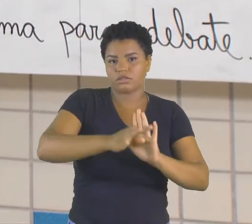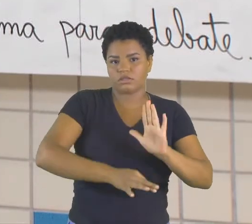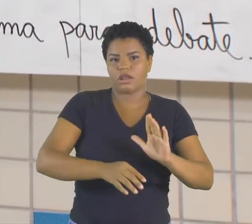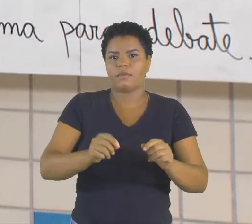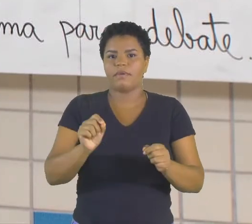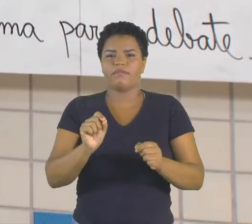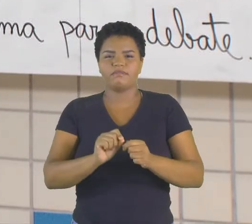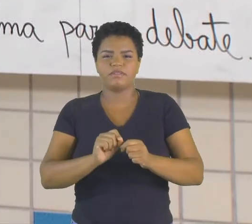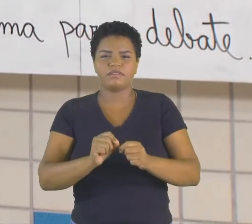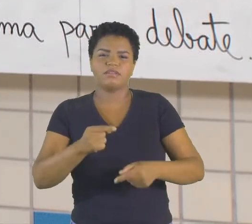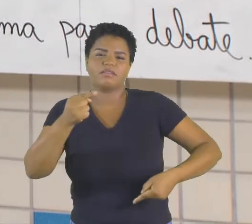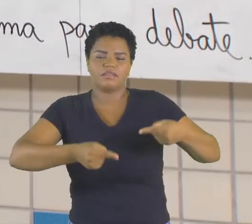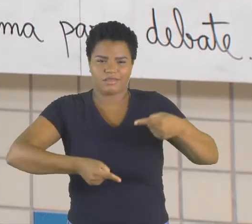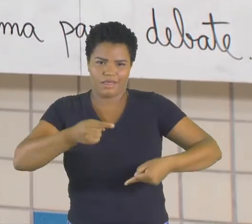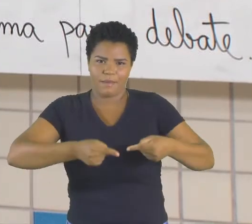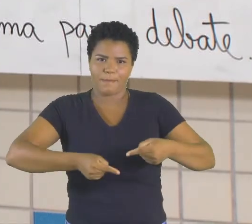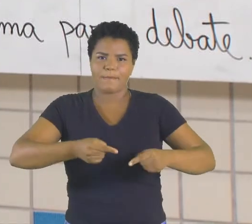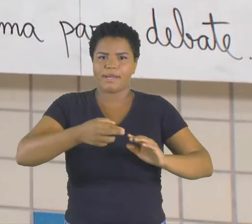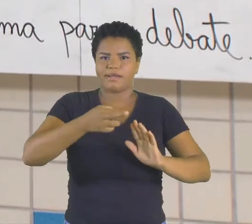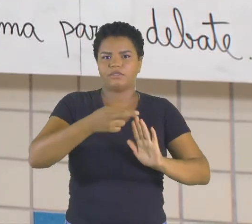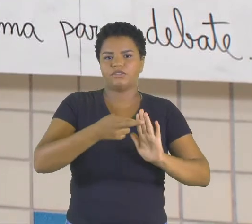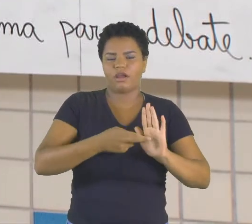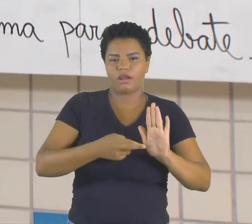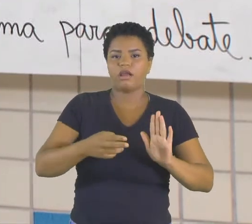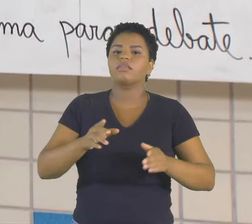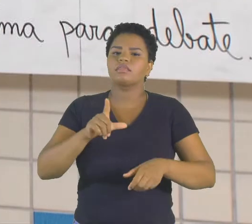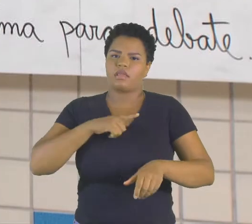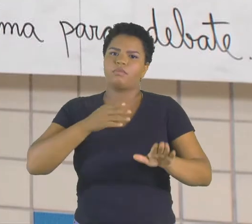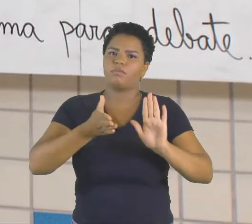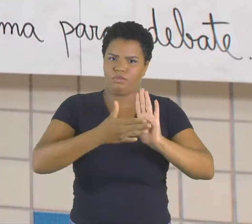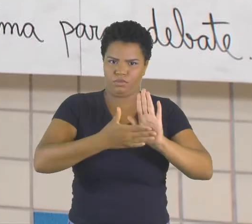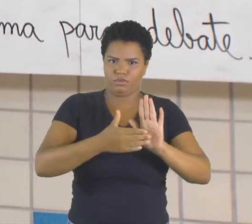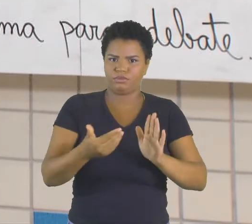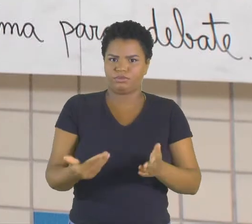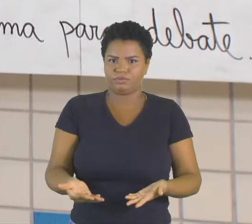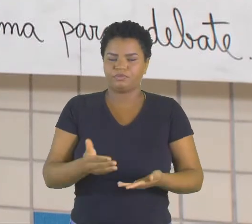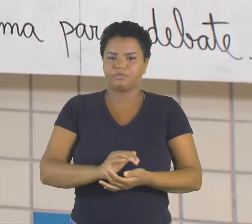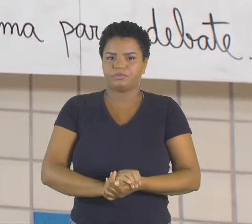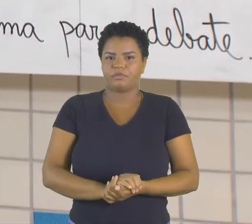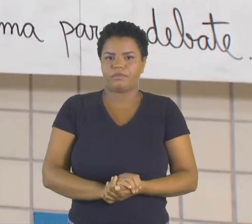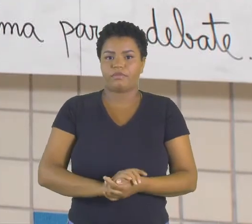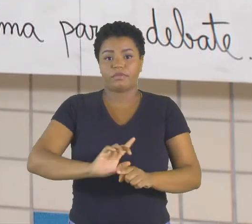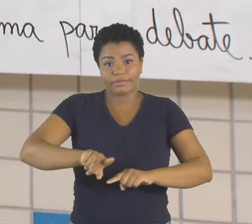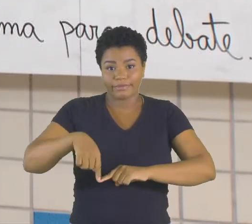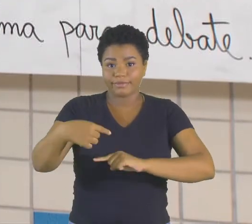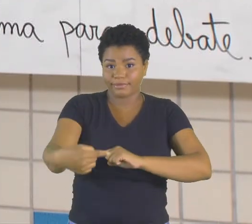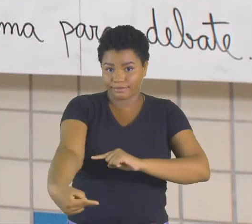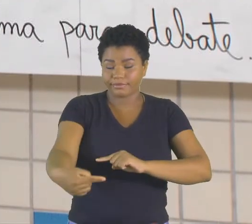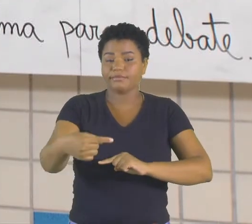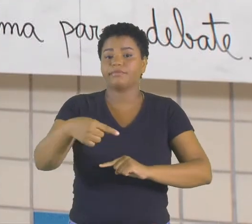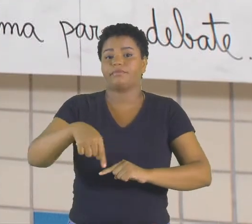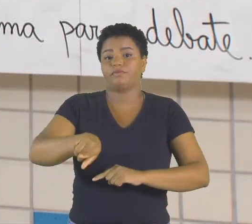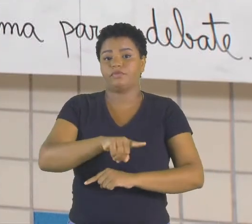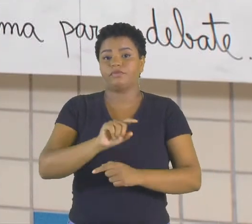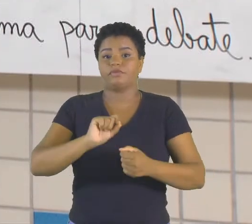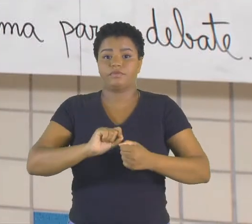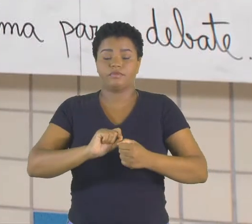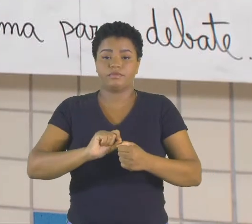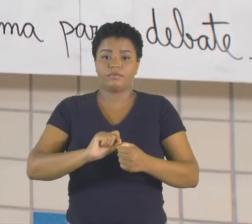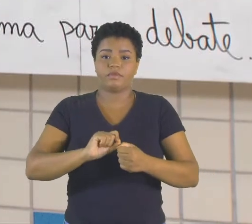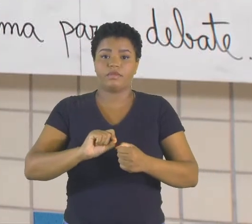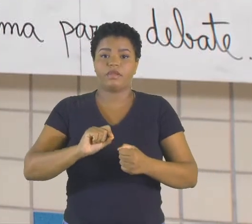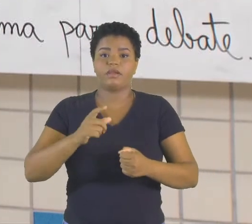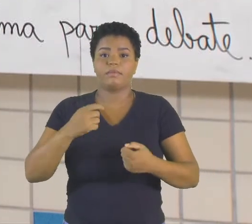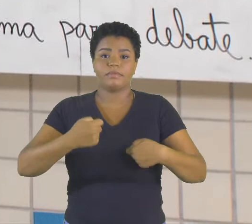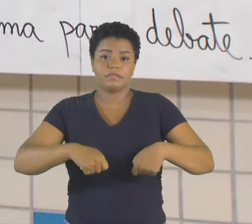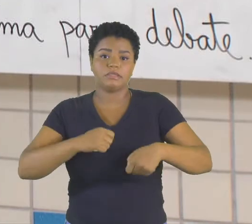Tem uma sugestão lá de proposta. Além disso, depois que vocês fazerem isso, vocês vão ter que desenvolver